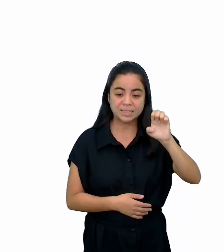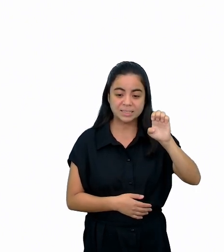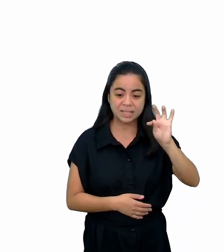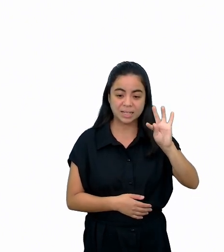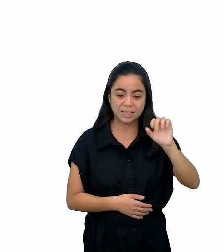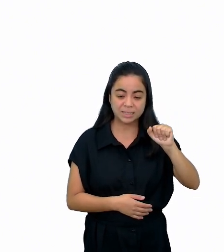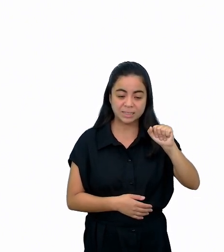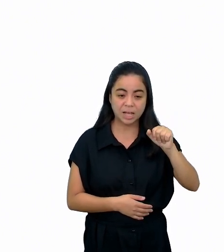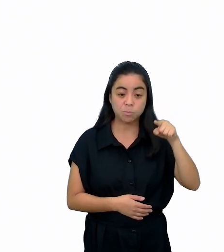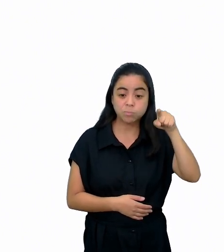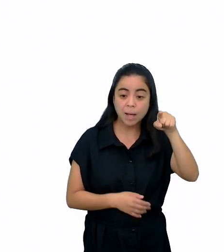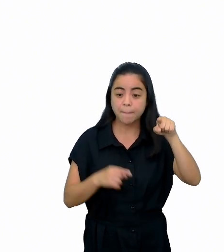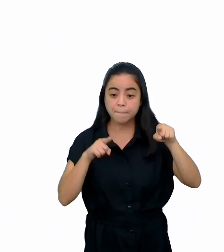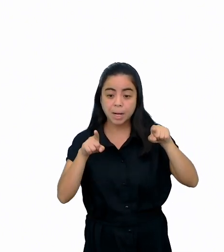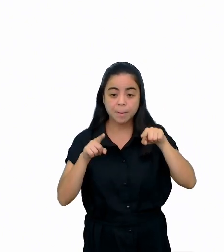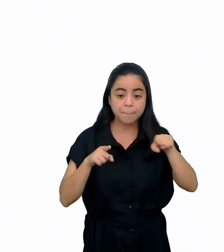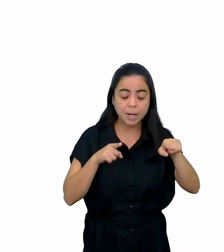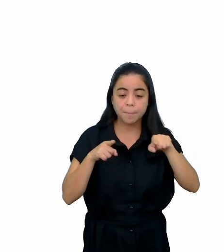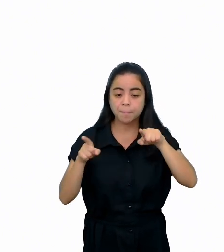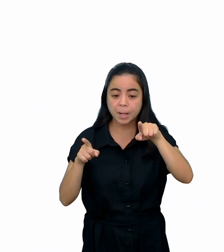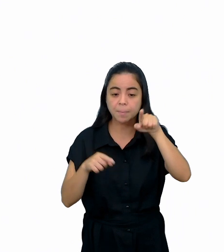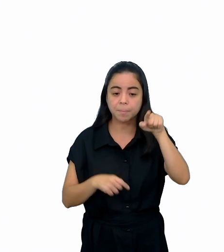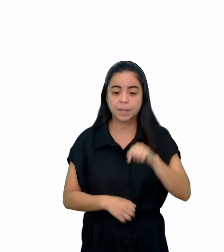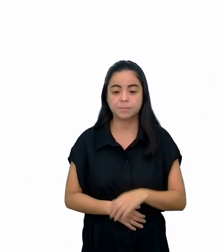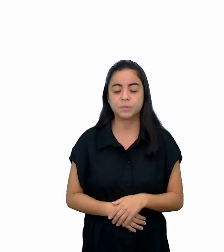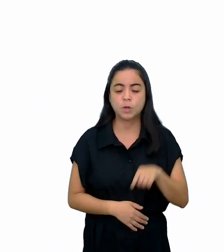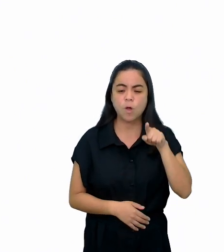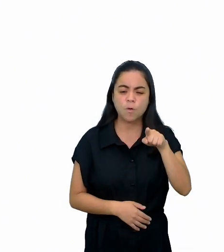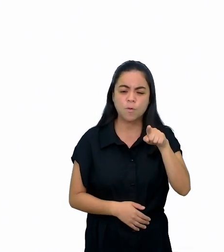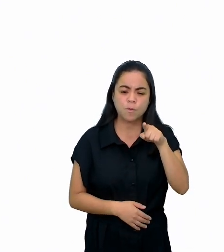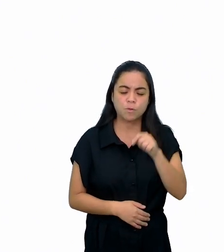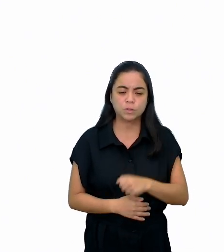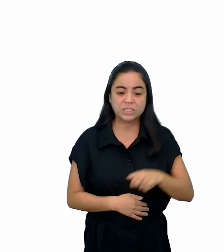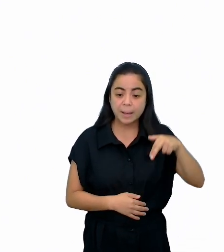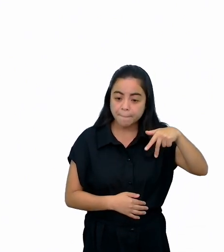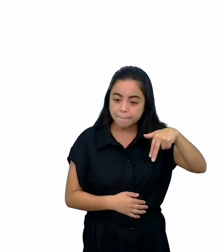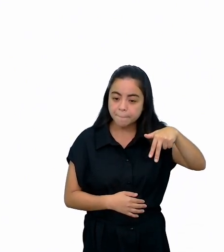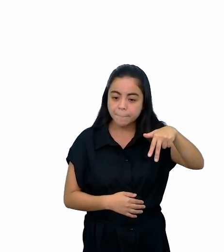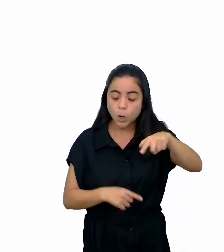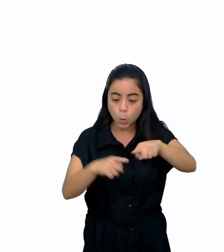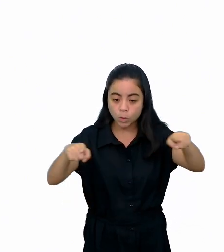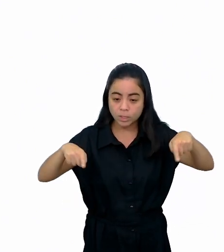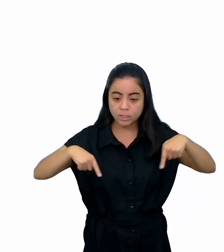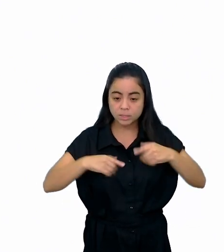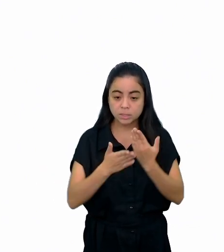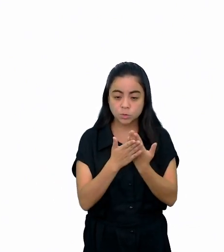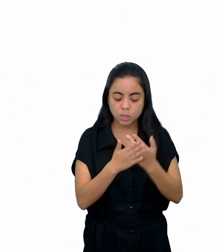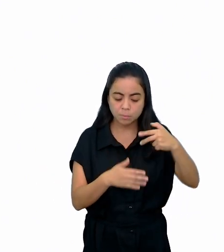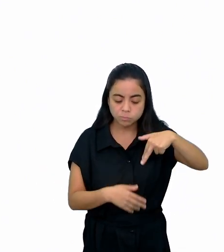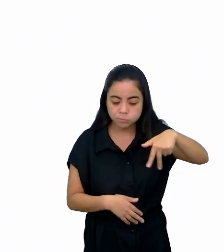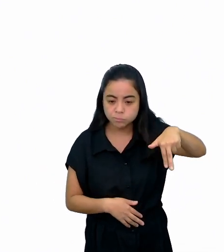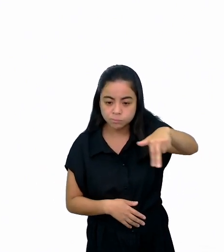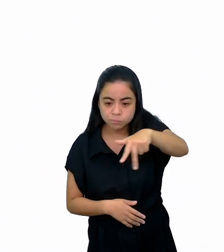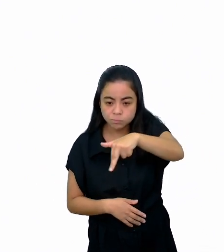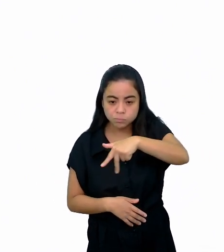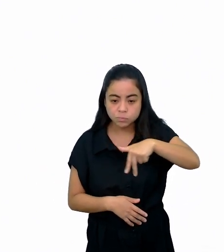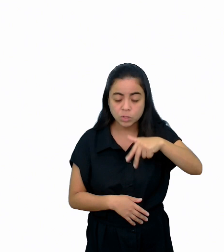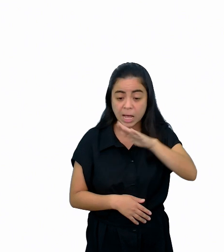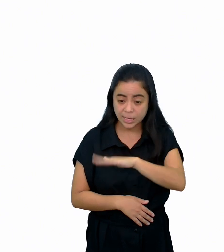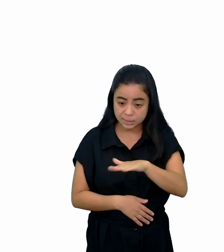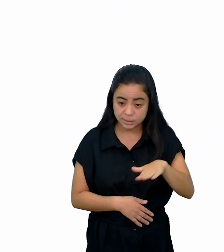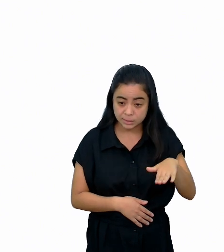essa mudança de direção. É importante que você circule pela sala para verificar se as crianças estão